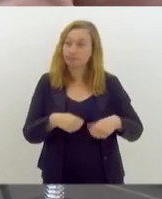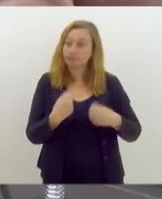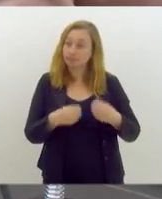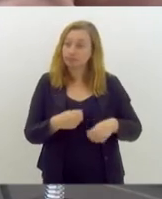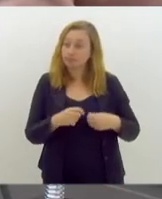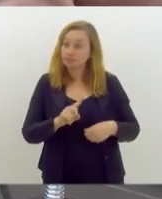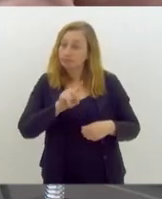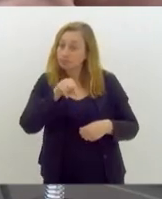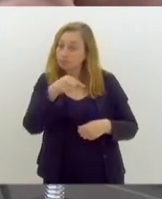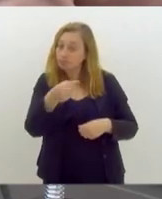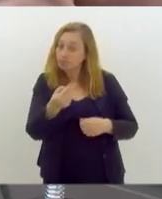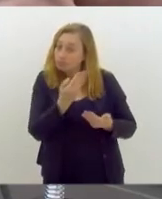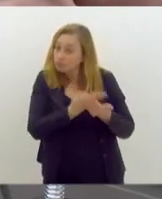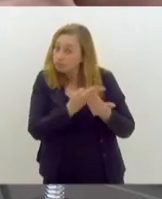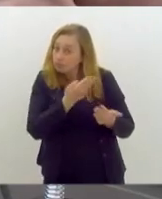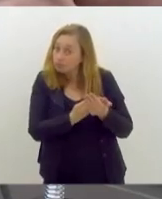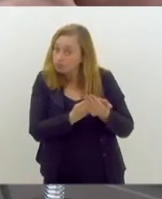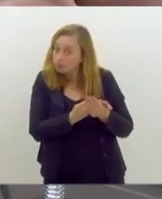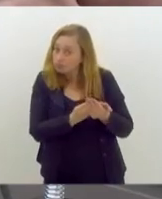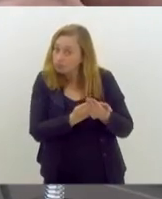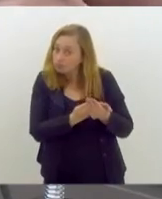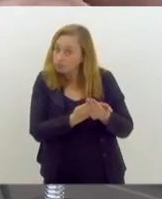um outro lá dentro